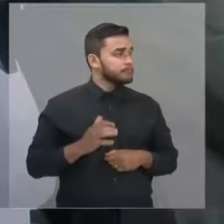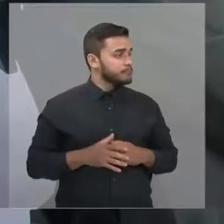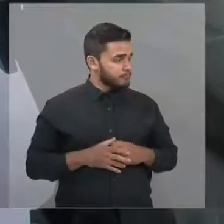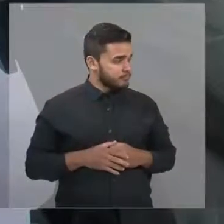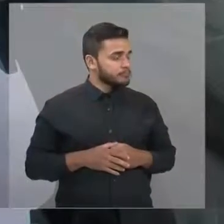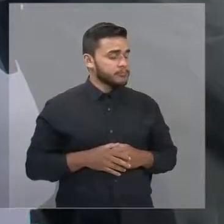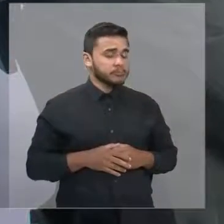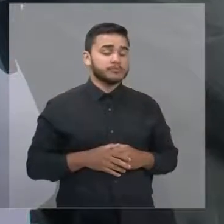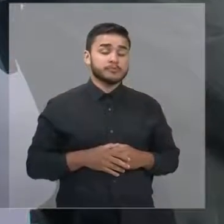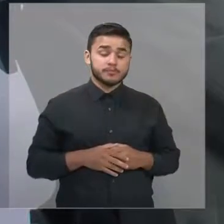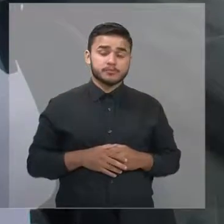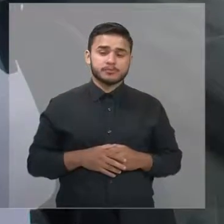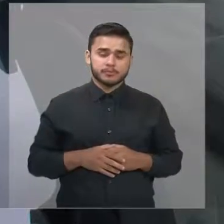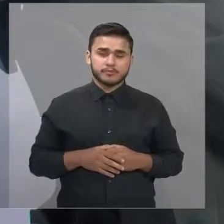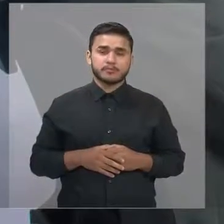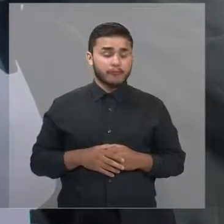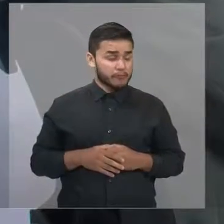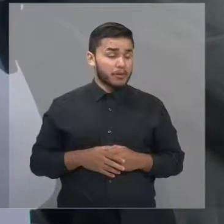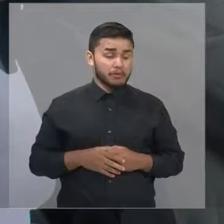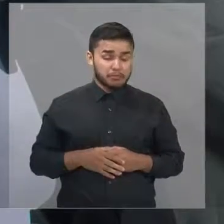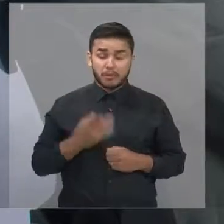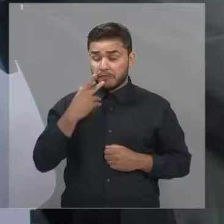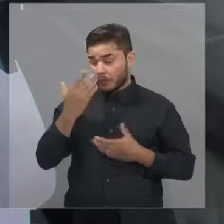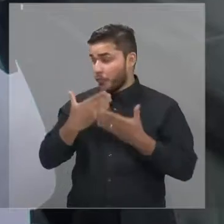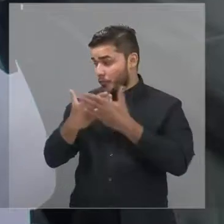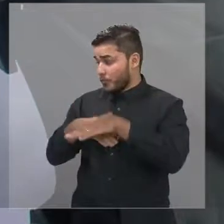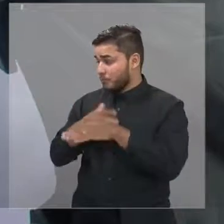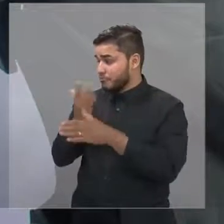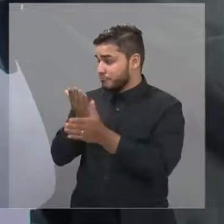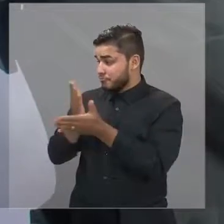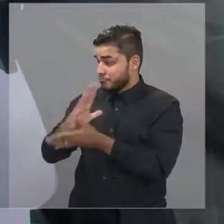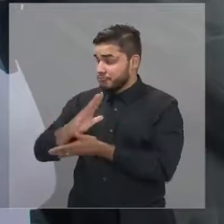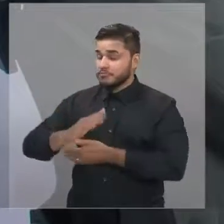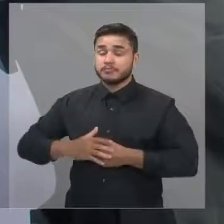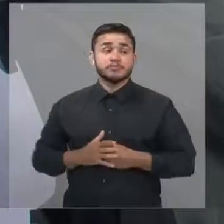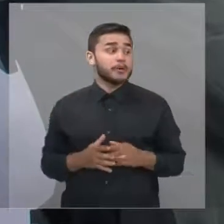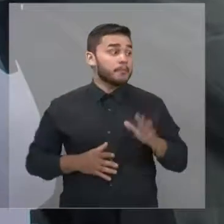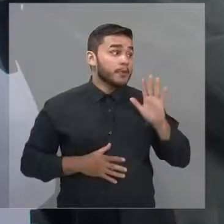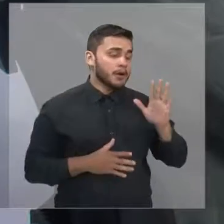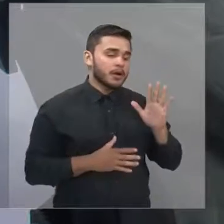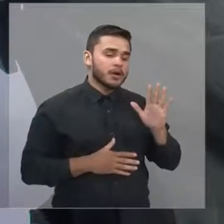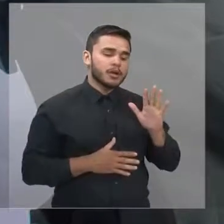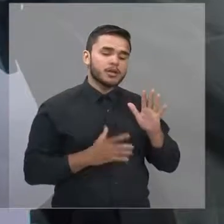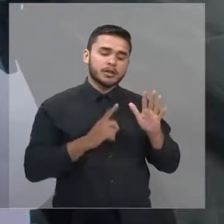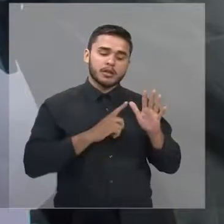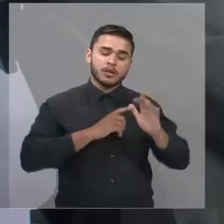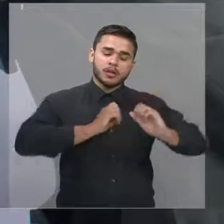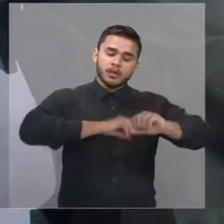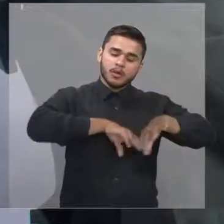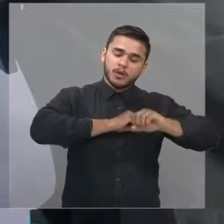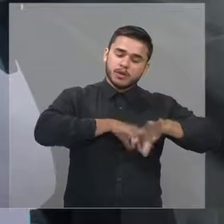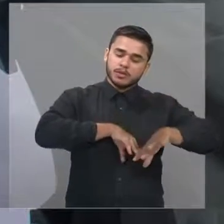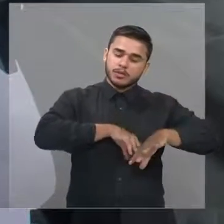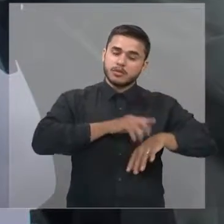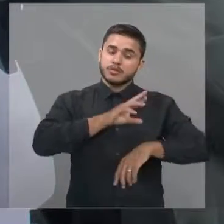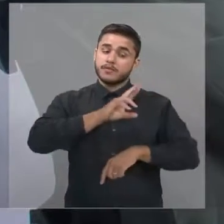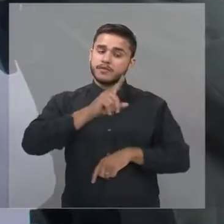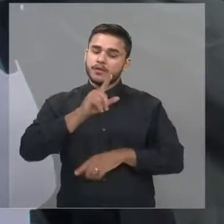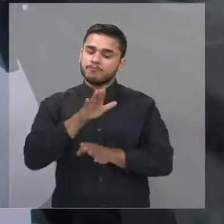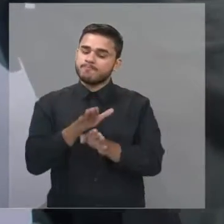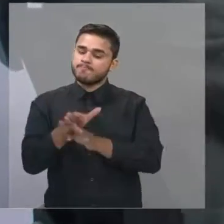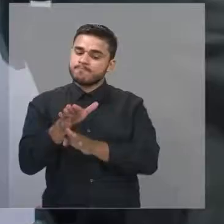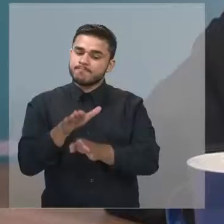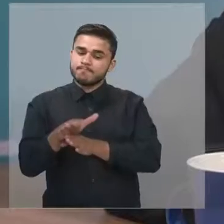Passou num concurso que é um pau de matar doido. Agora você tem então que fazer a diferença entre educação e instrução. E nós